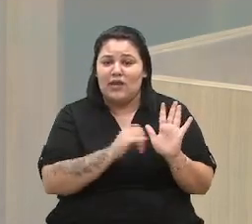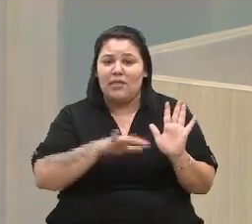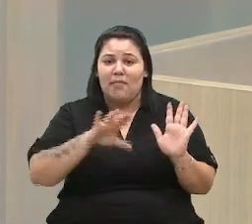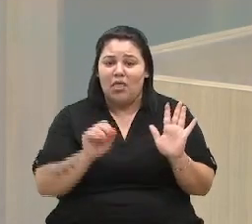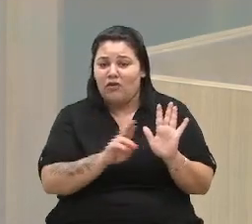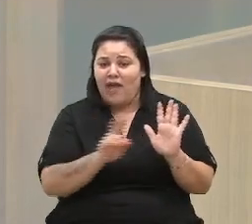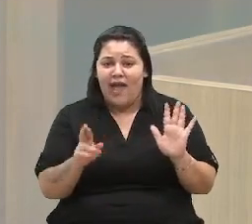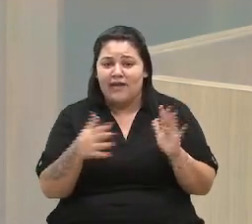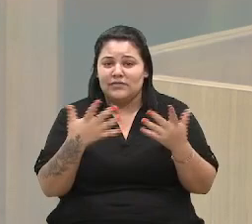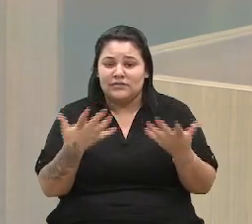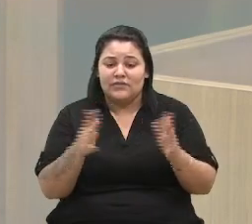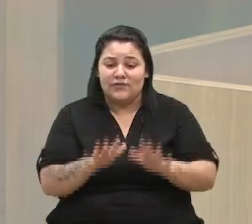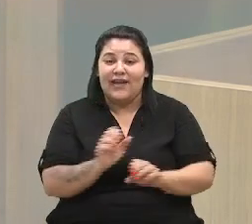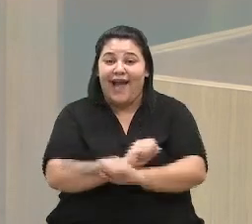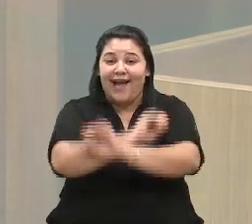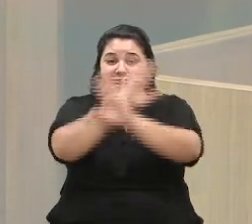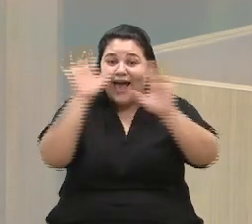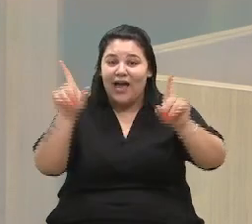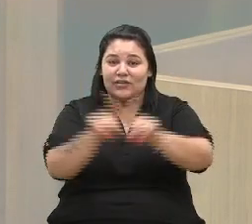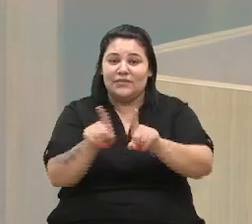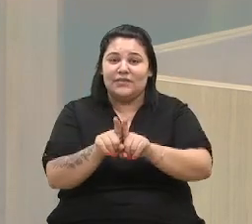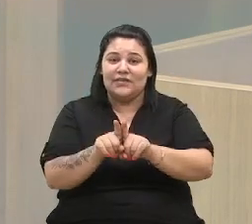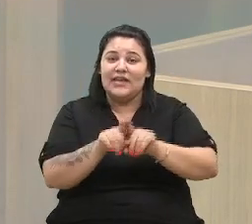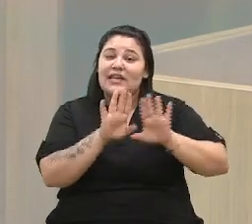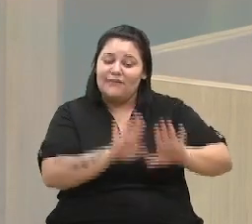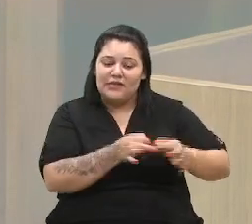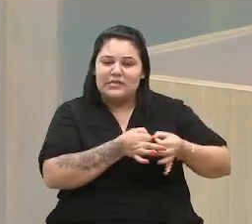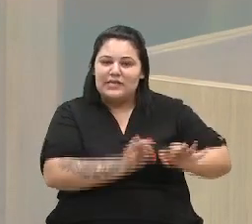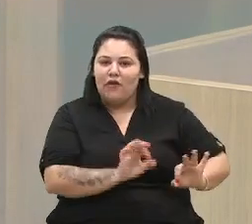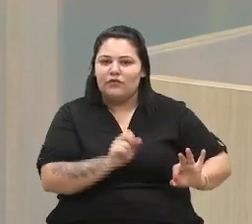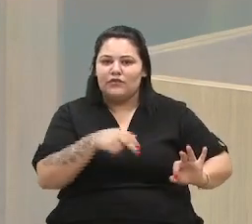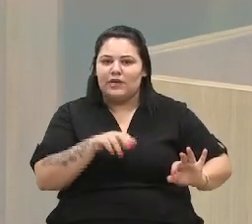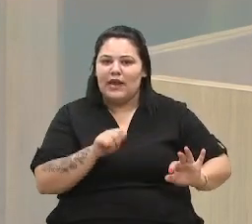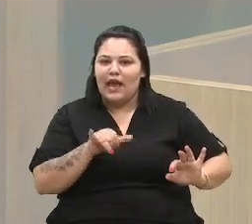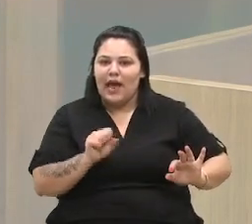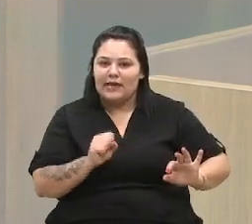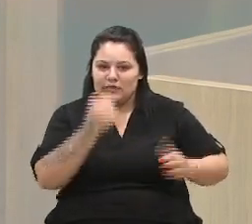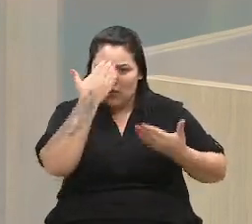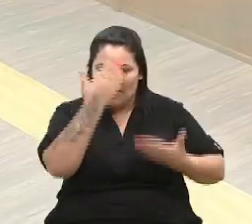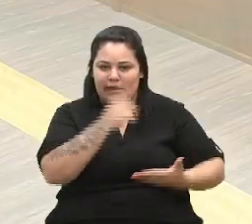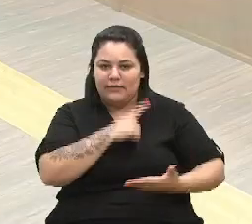reais. Que fique claro aqui e que fique nos anais da casa registrado. Obrigado, senhora presidente.